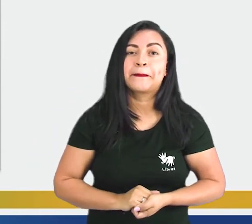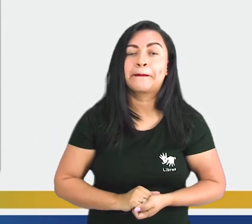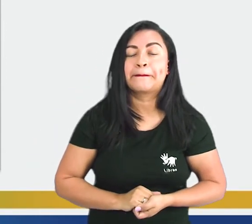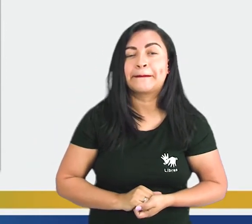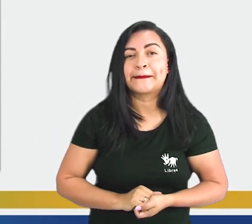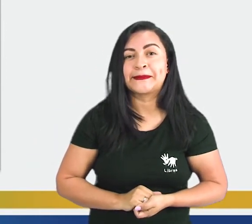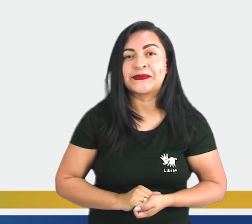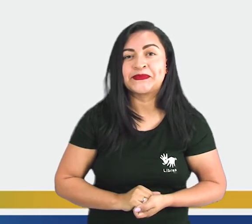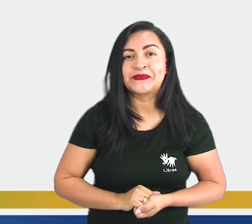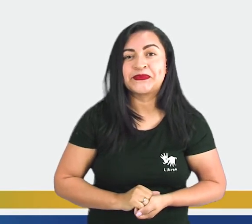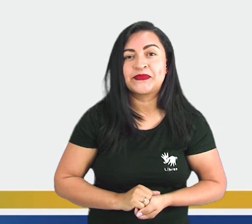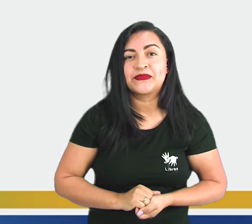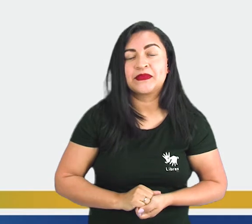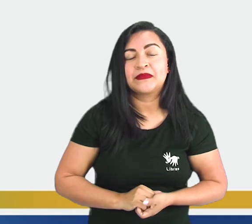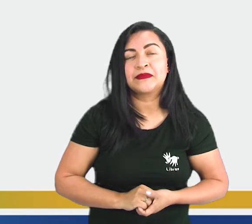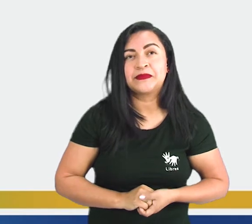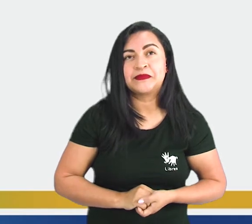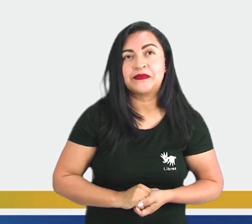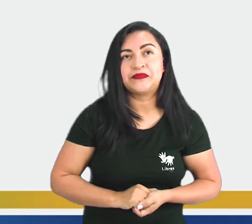quadrado.